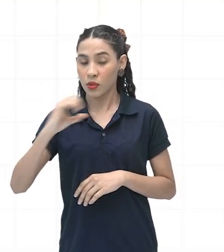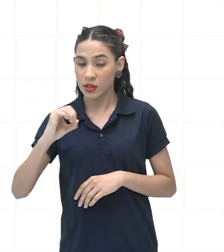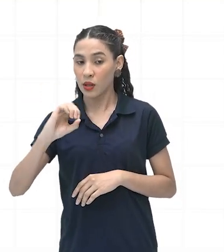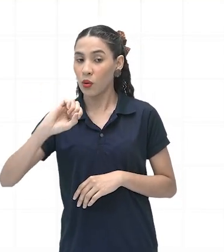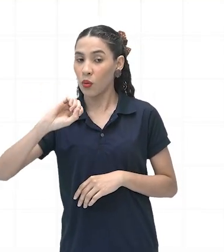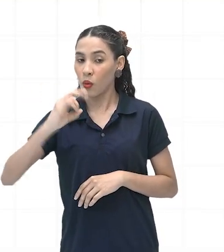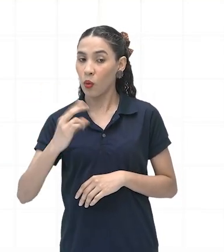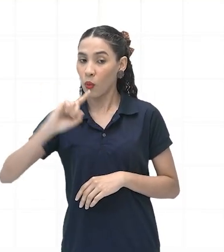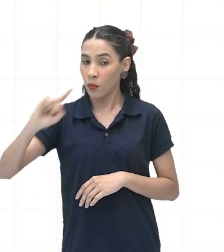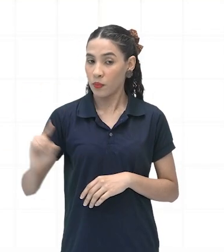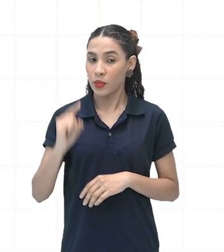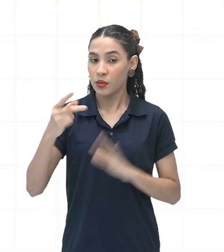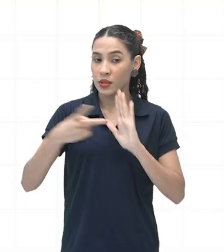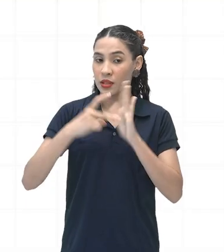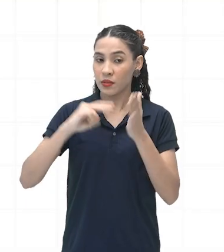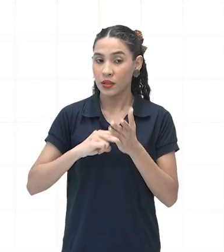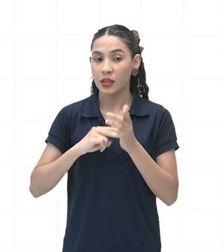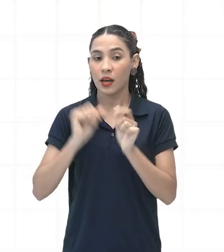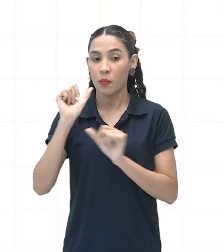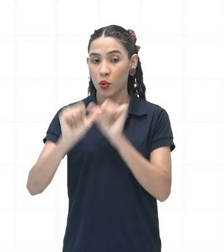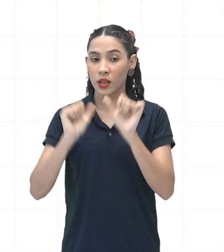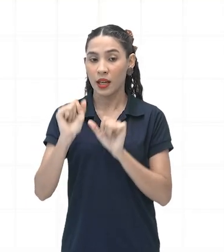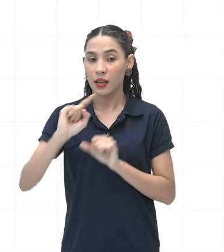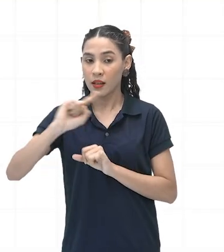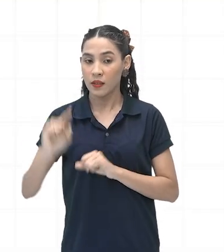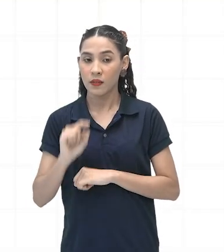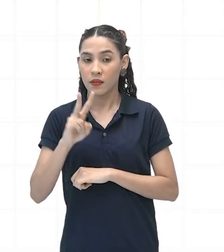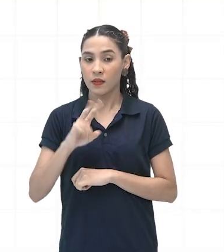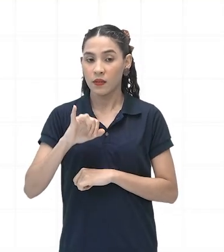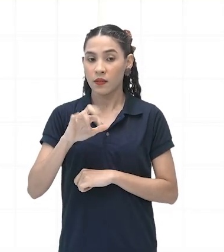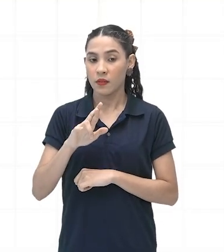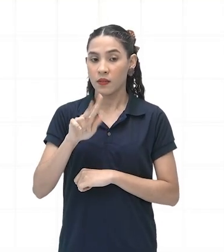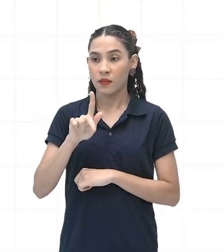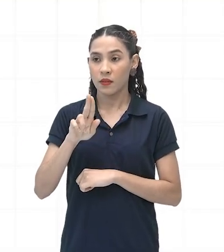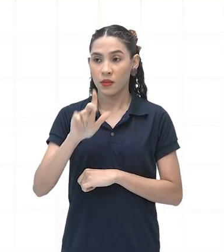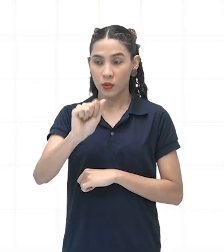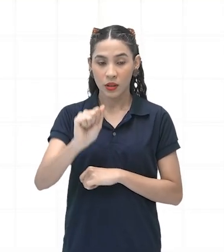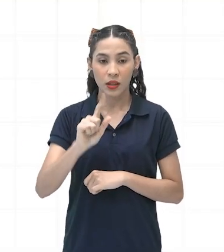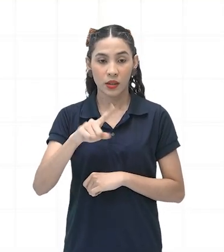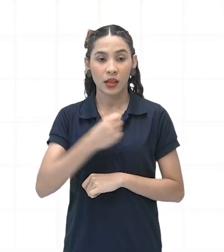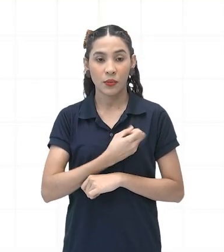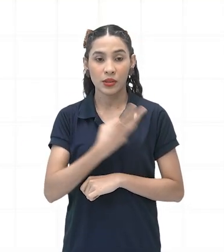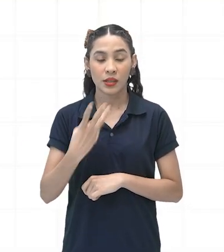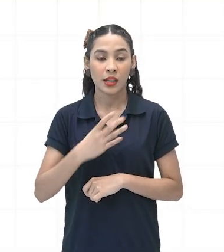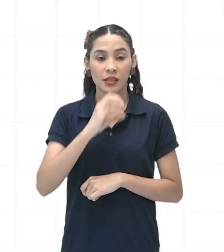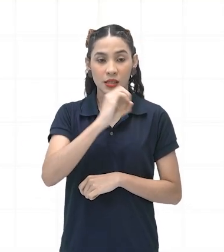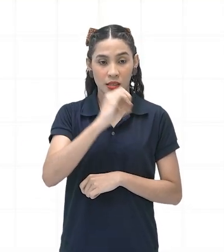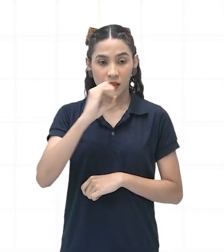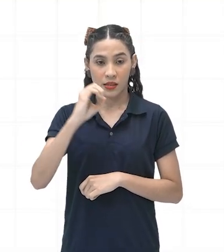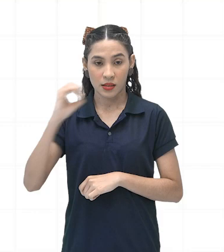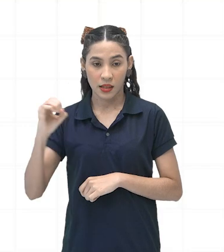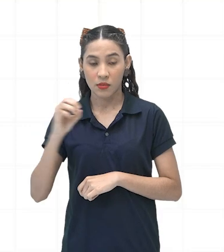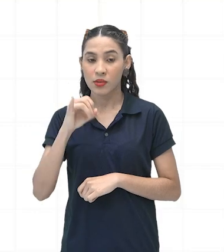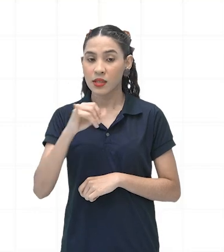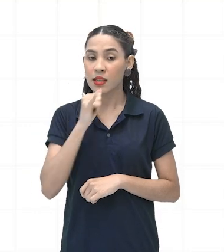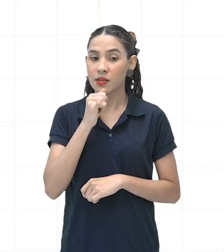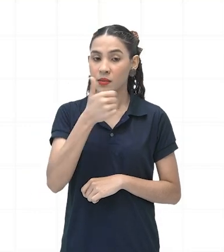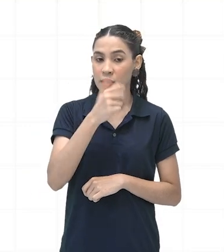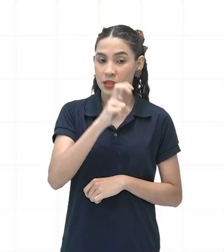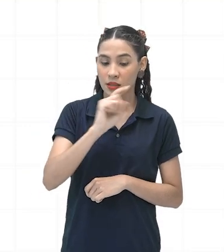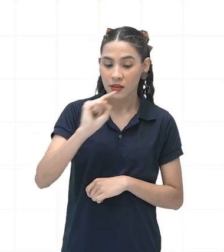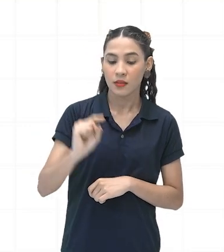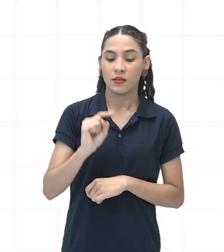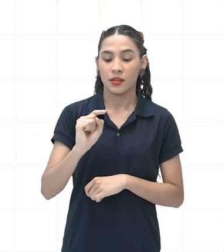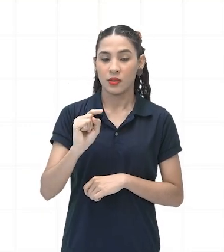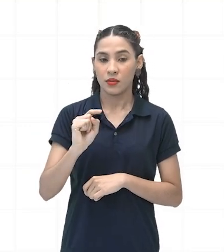por 1000, significa que eu vou andar com a vírgula para frente do número a quantidade de zeros. Então, se a vírgula